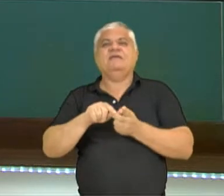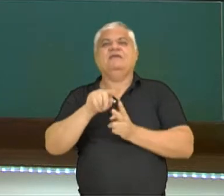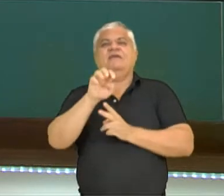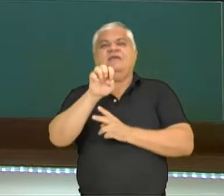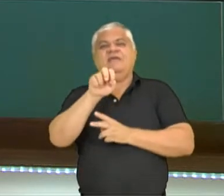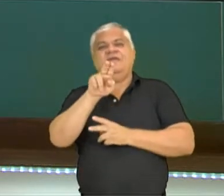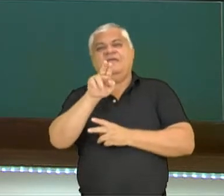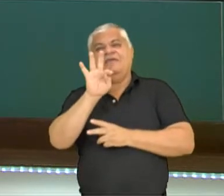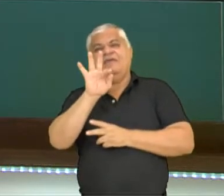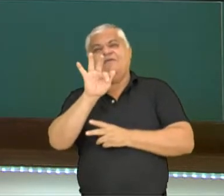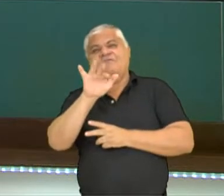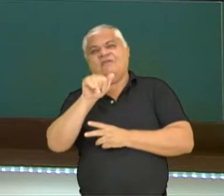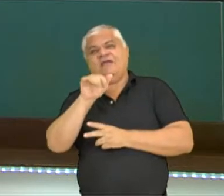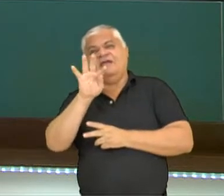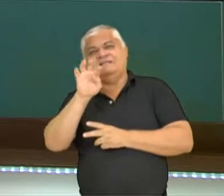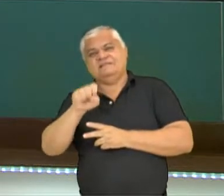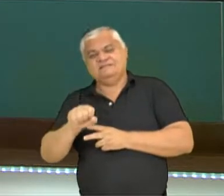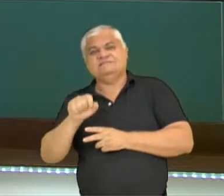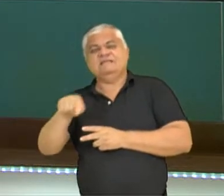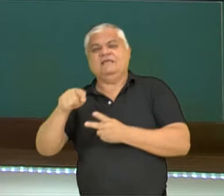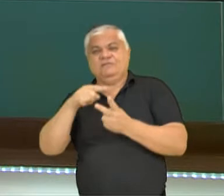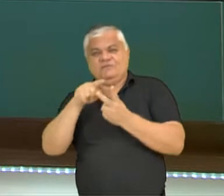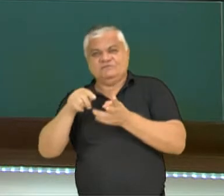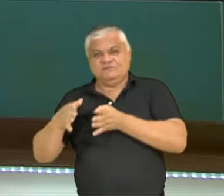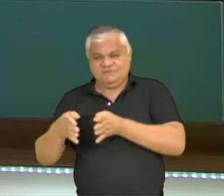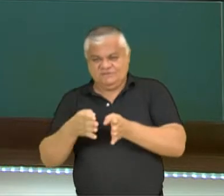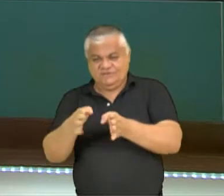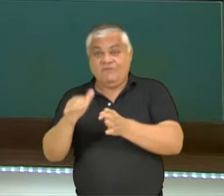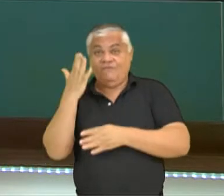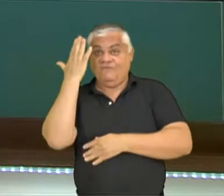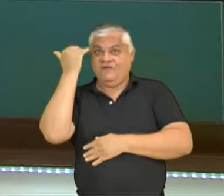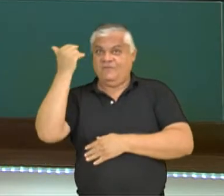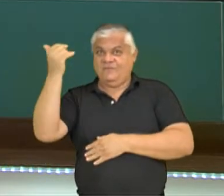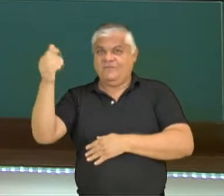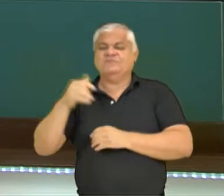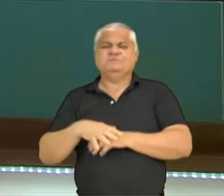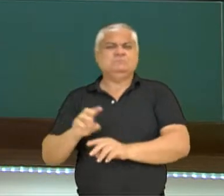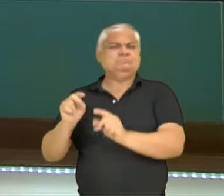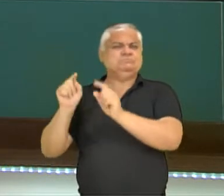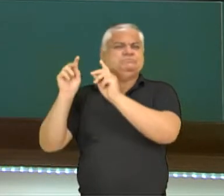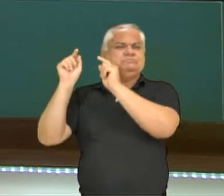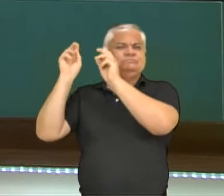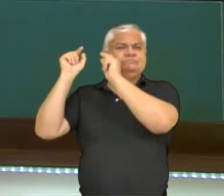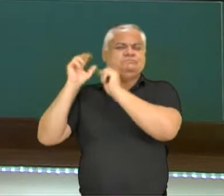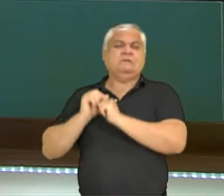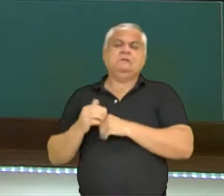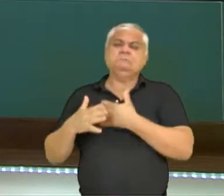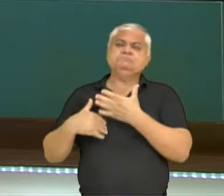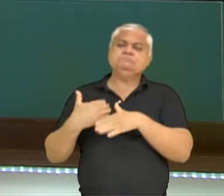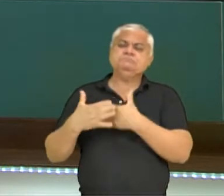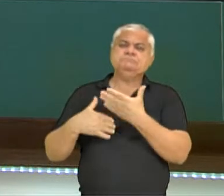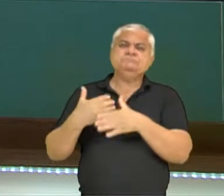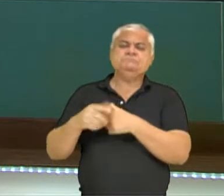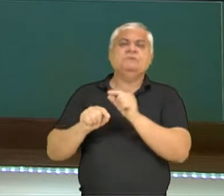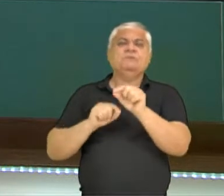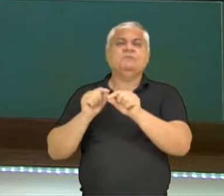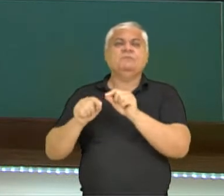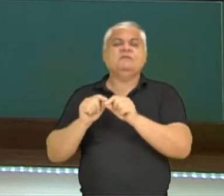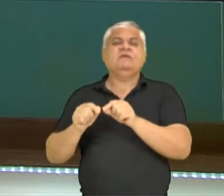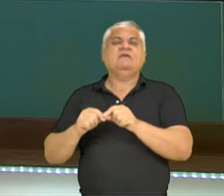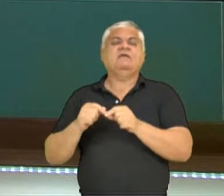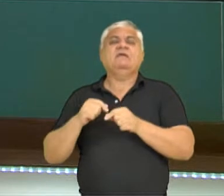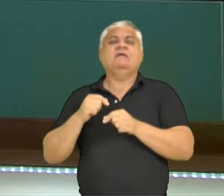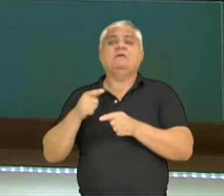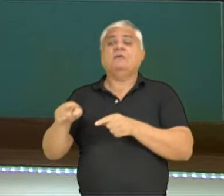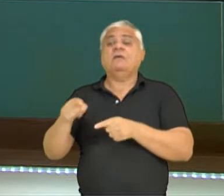essa sistemática já é visível de maneira muito antiga e muito visível. E isso vai se deflagrando no decorrer do tempo